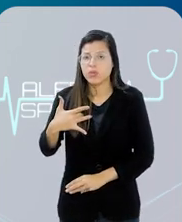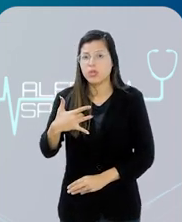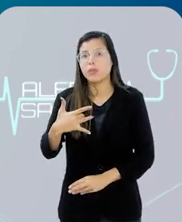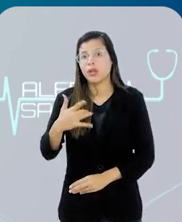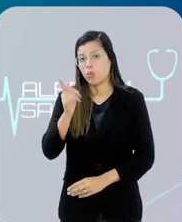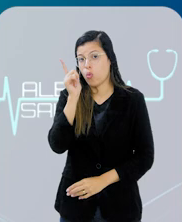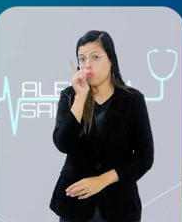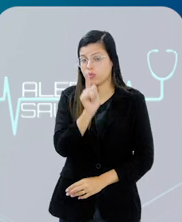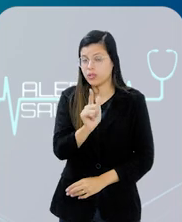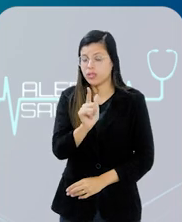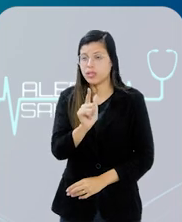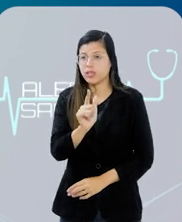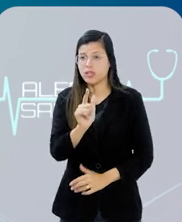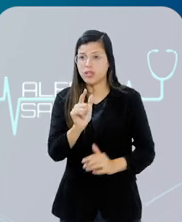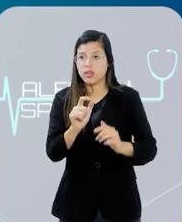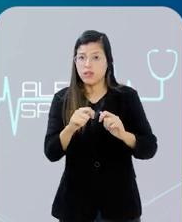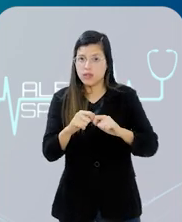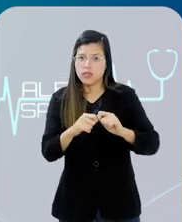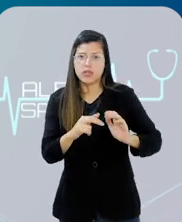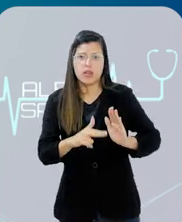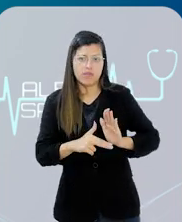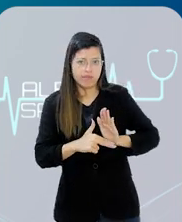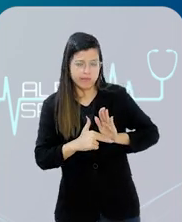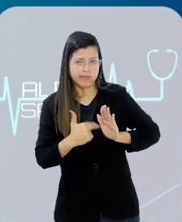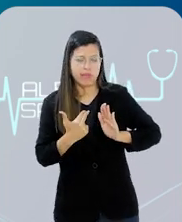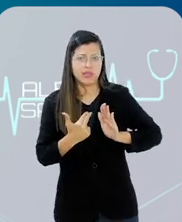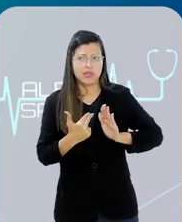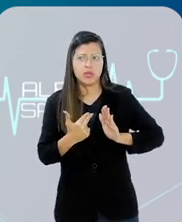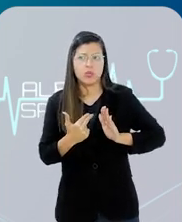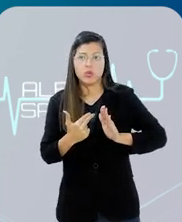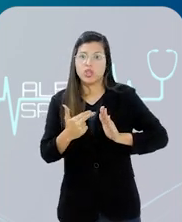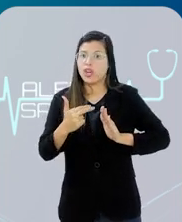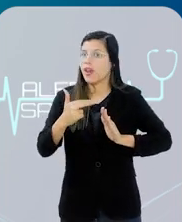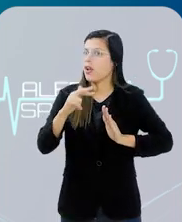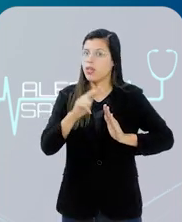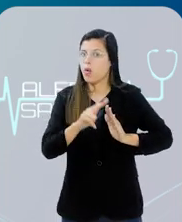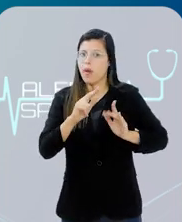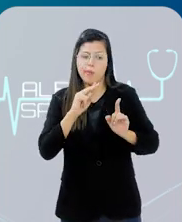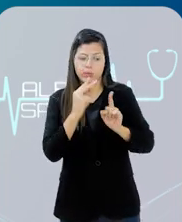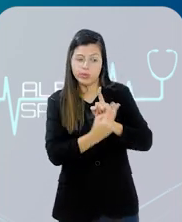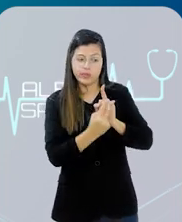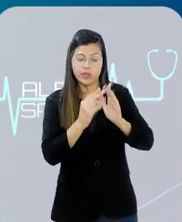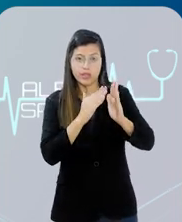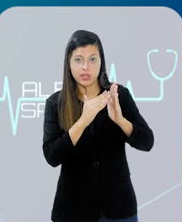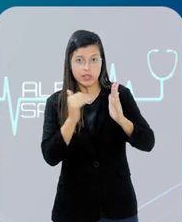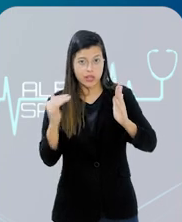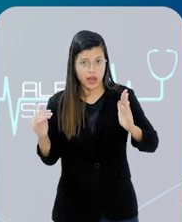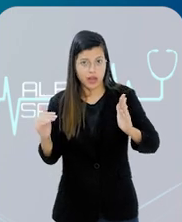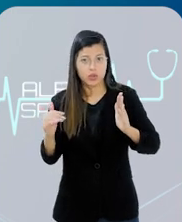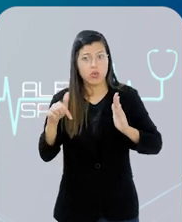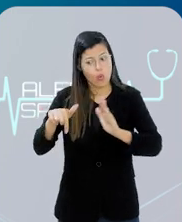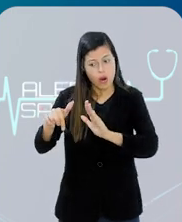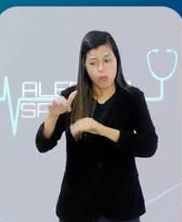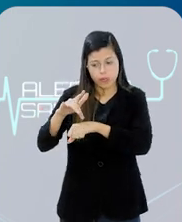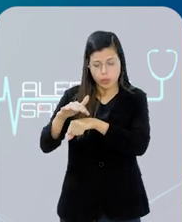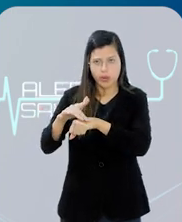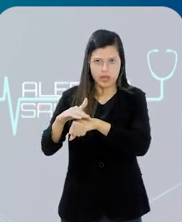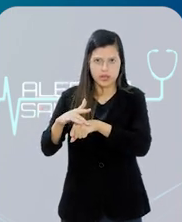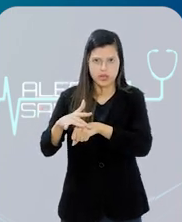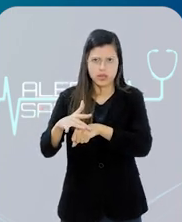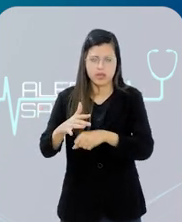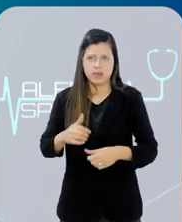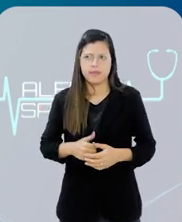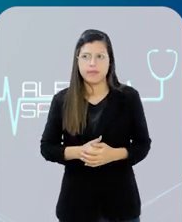dela, consiga fazer a cirurgia do ponto de vista não estético, né? Então, caracterizar como sendo uma doença. É